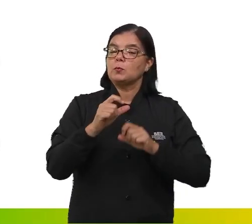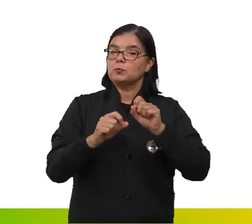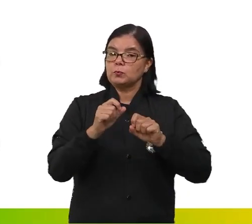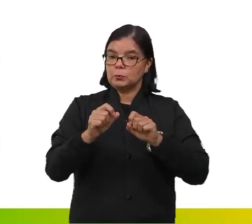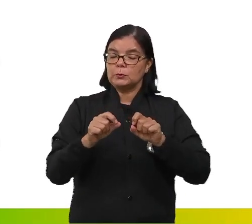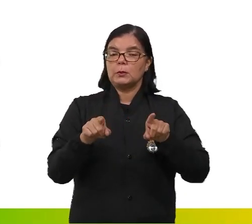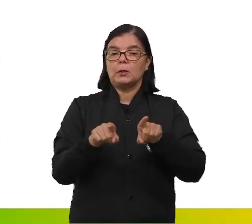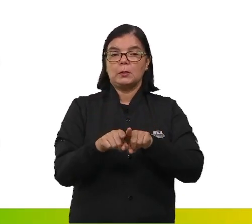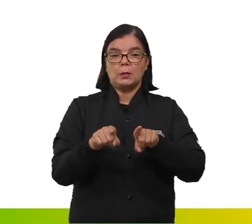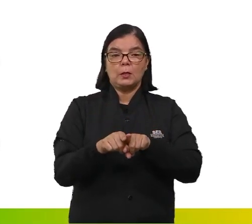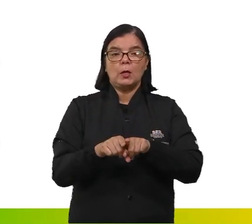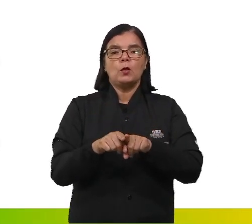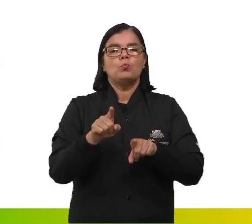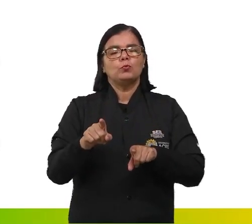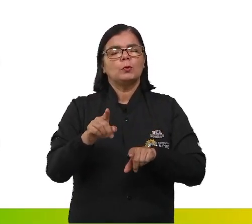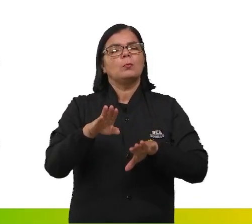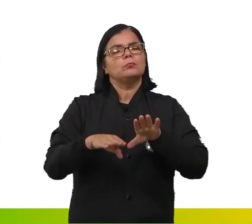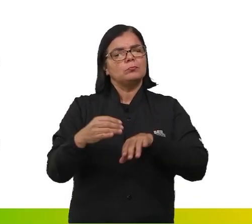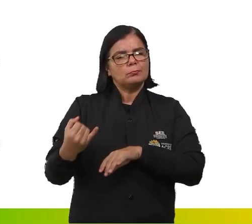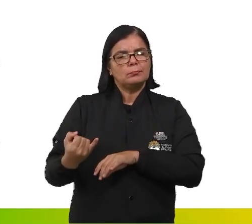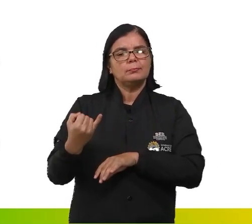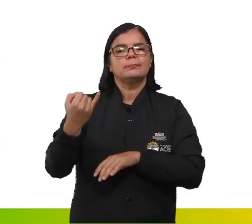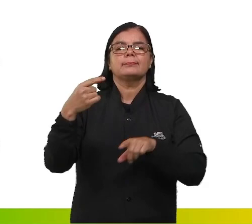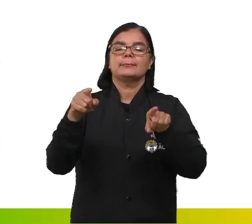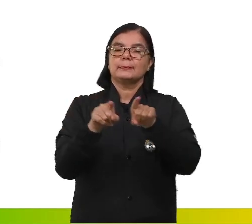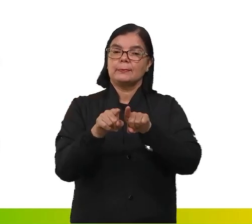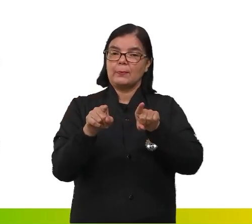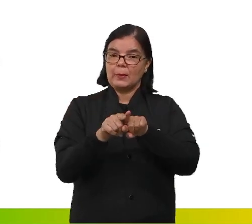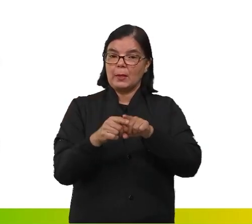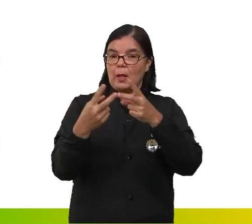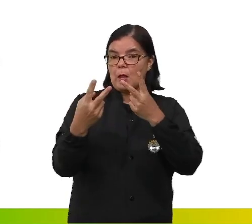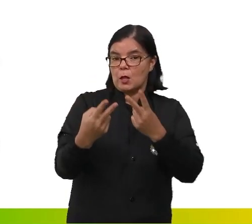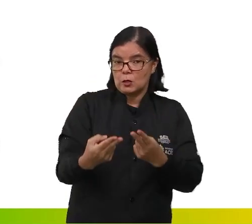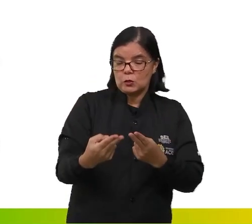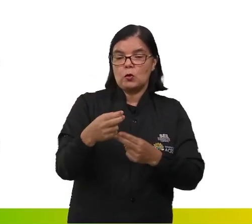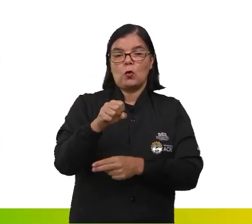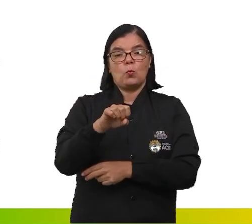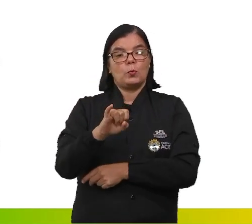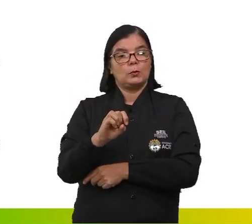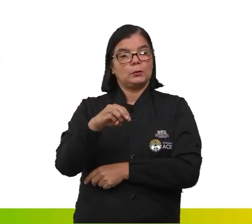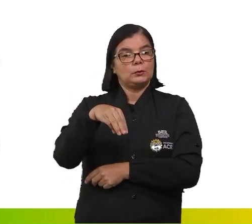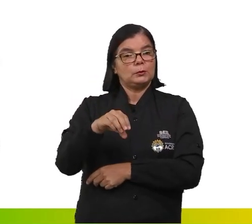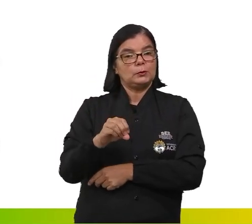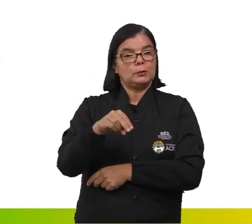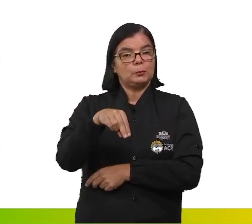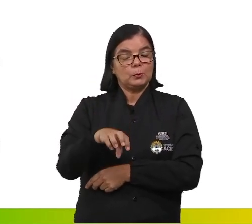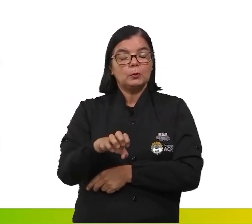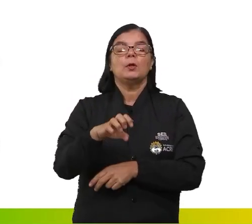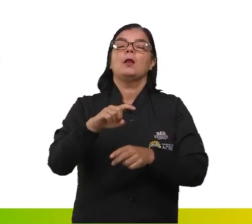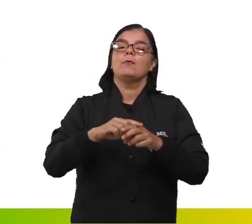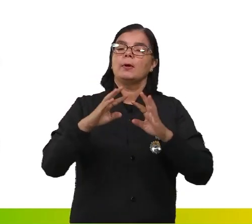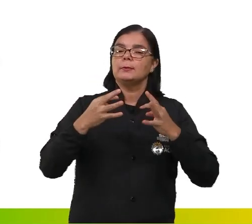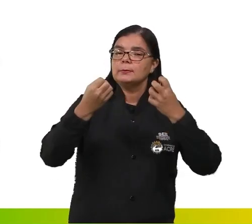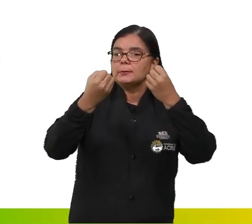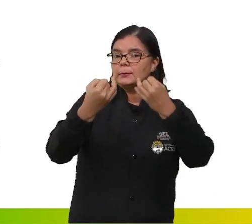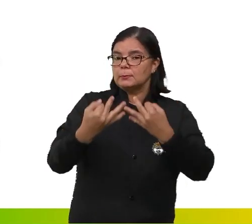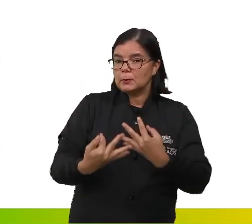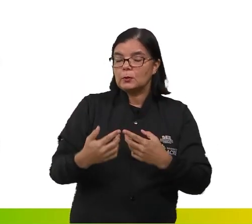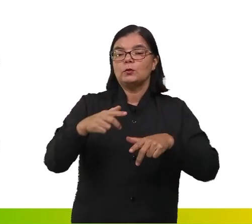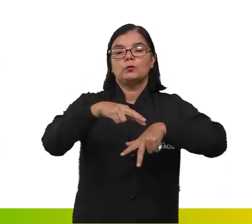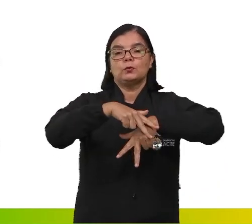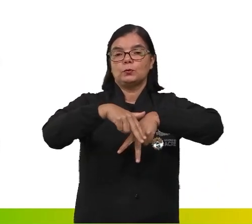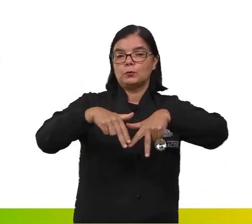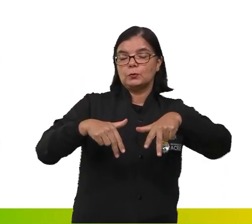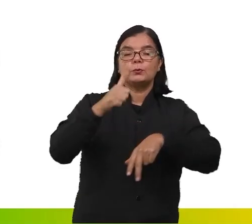da performance, né? Então, muito importante também, porque assim como a Simone e outras, ela vai tratar diretamente do